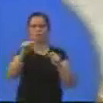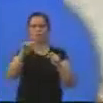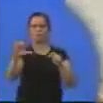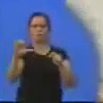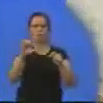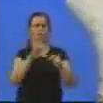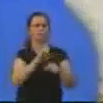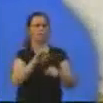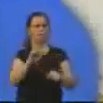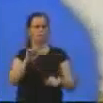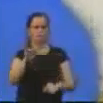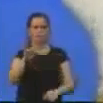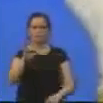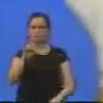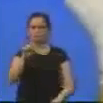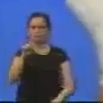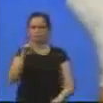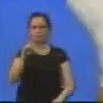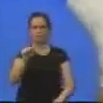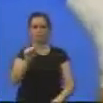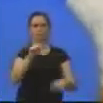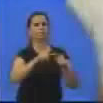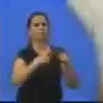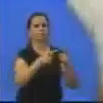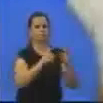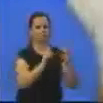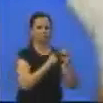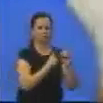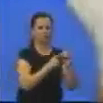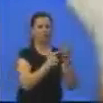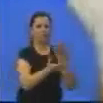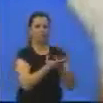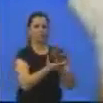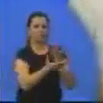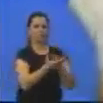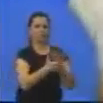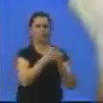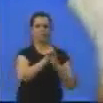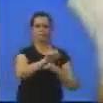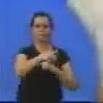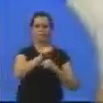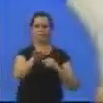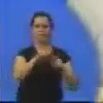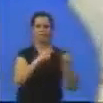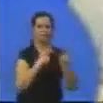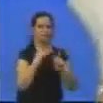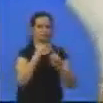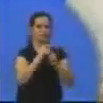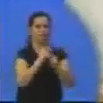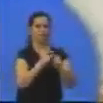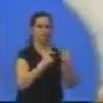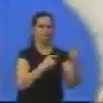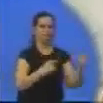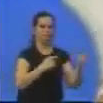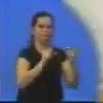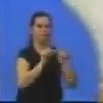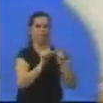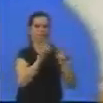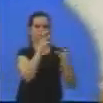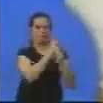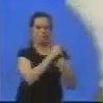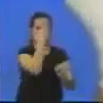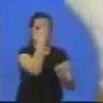na derivada, a partir do zero, o estudo do sinal. Que lado é positivo, que lado é negativo. Isso você já sabe fazer, o